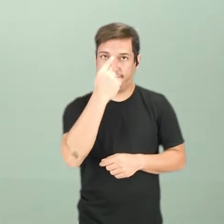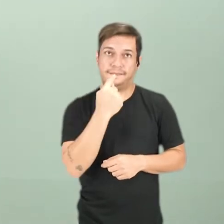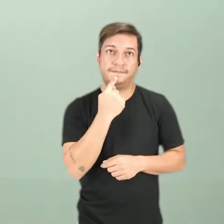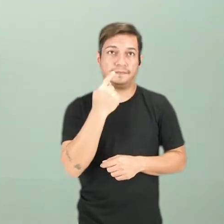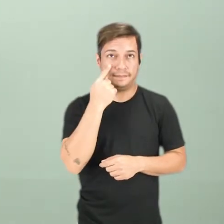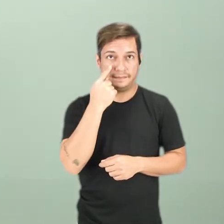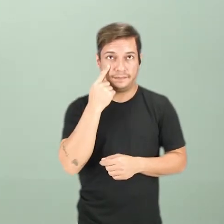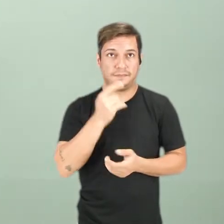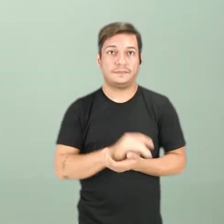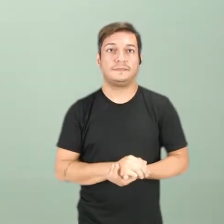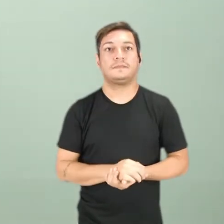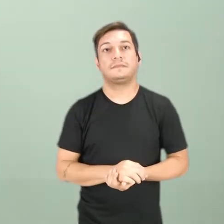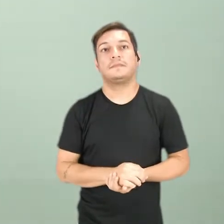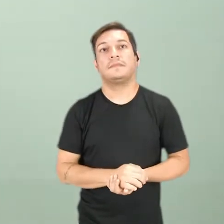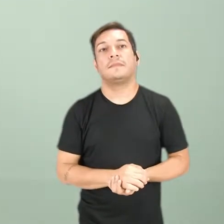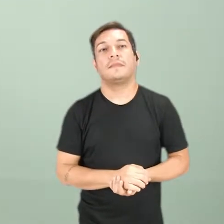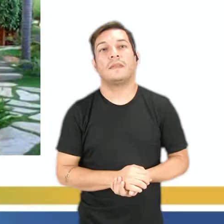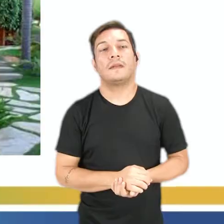aqui comigo.